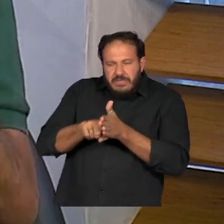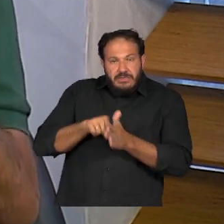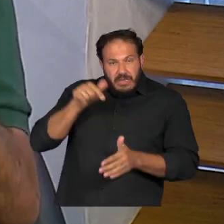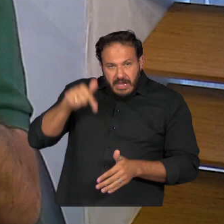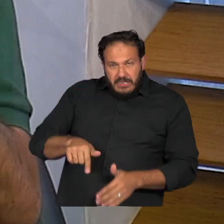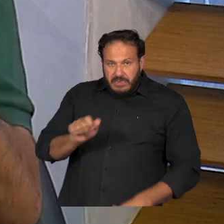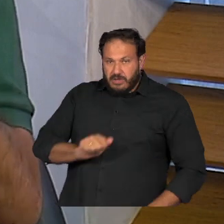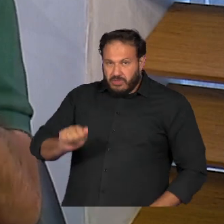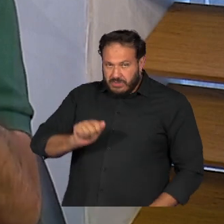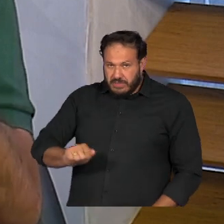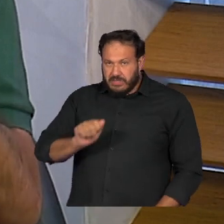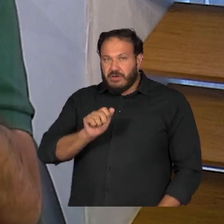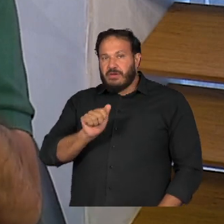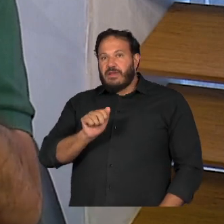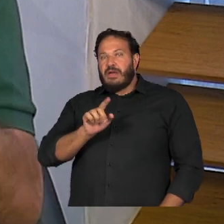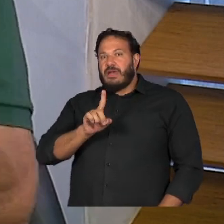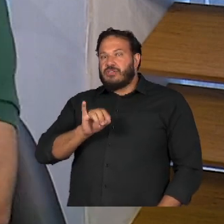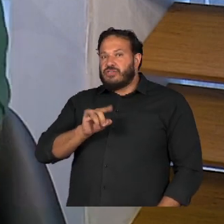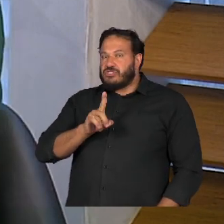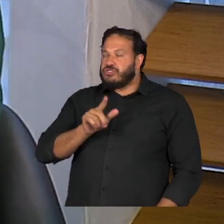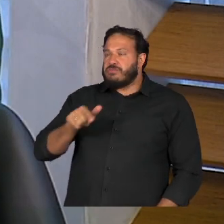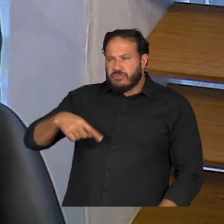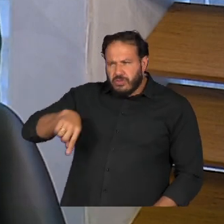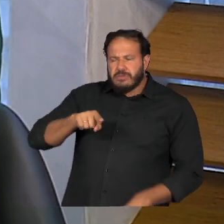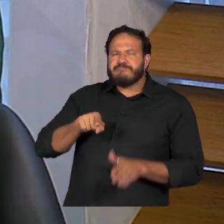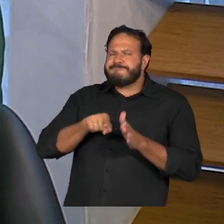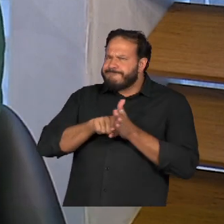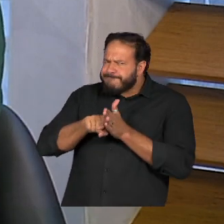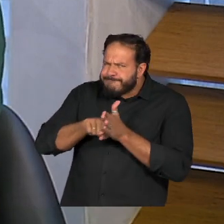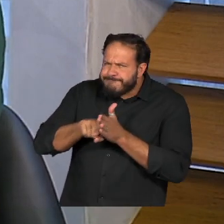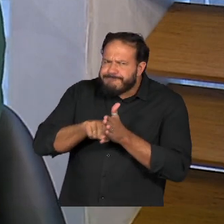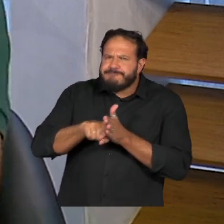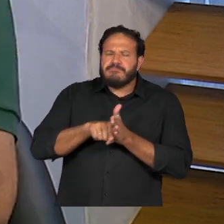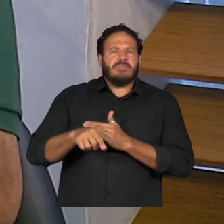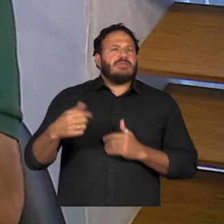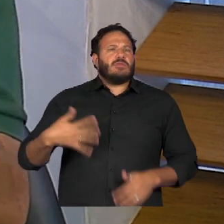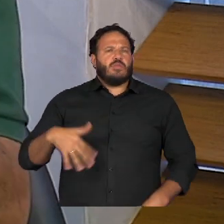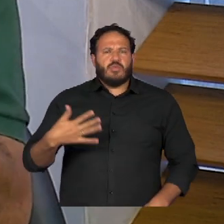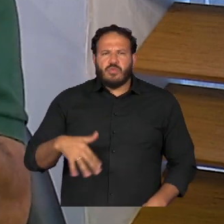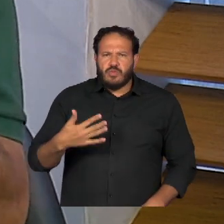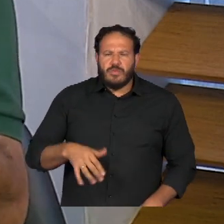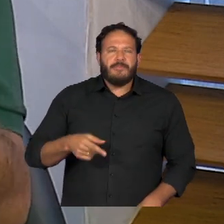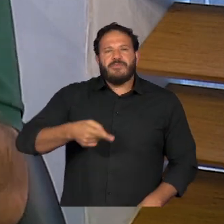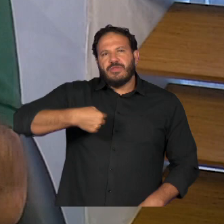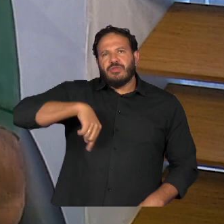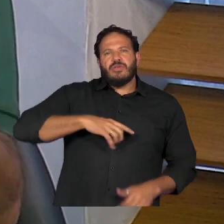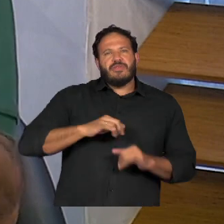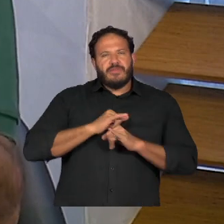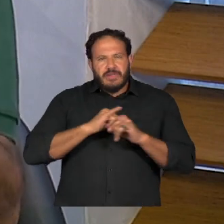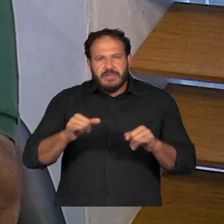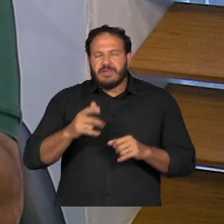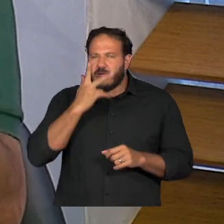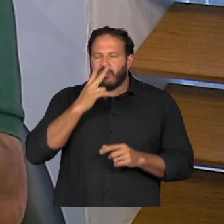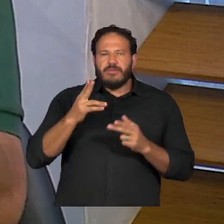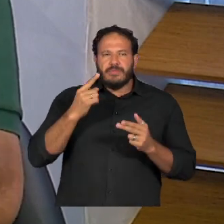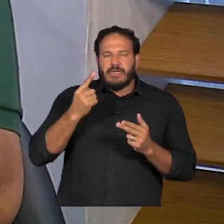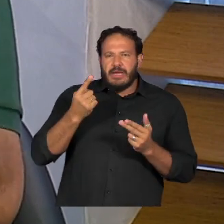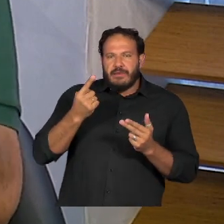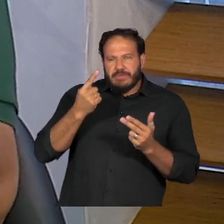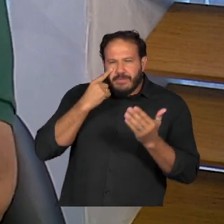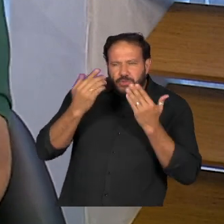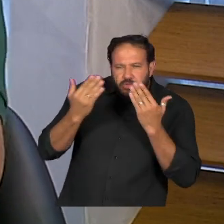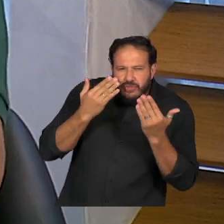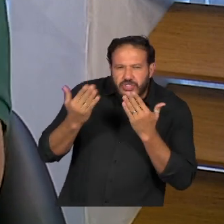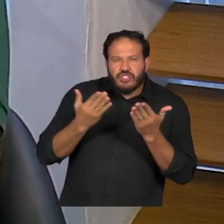realizamos muita pesquisa também Então a partir de o que nós chamamos de psicometria a gente